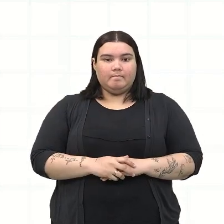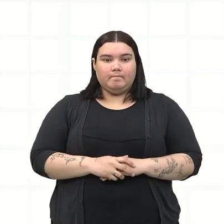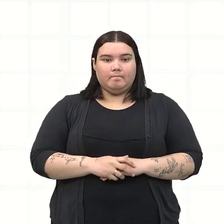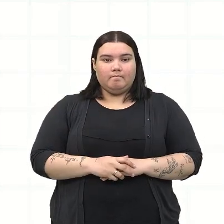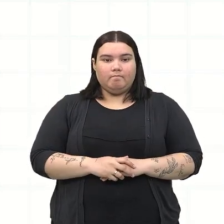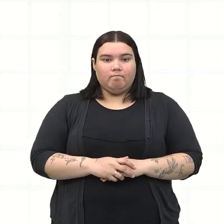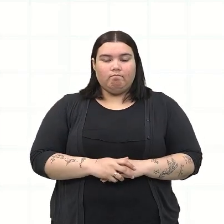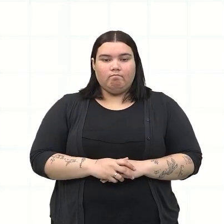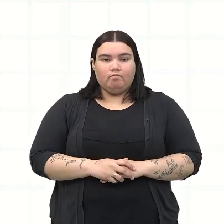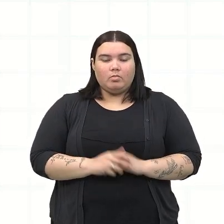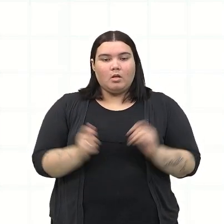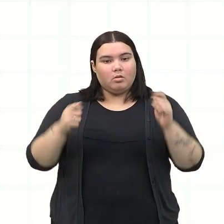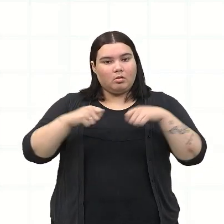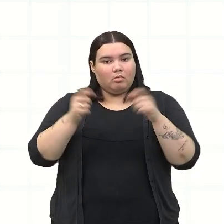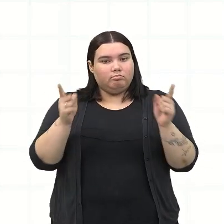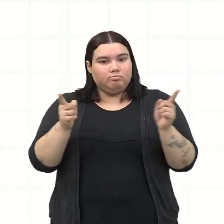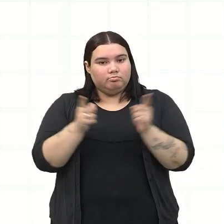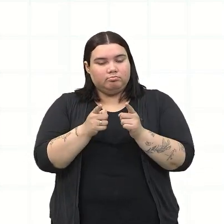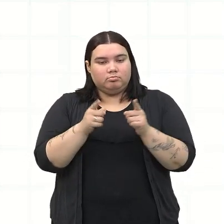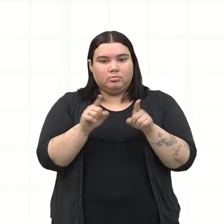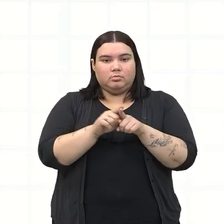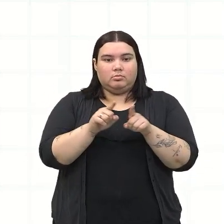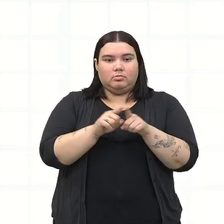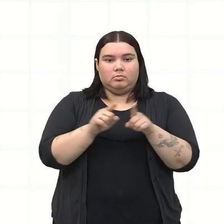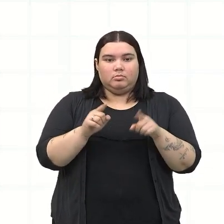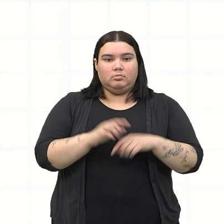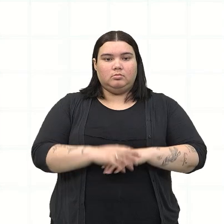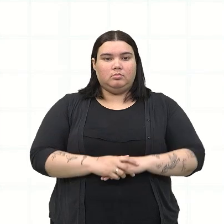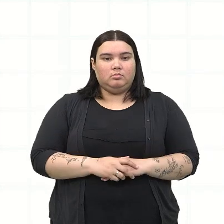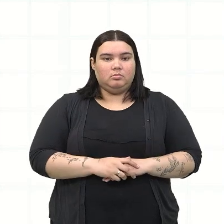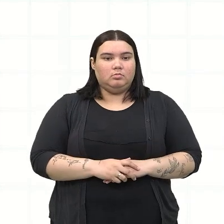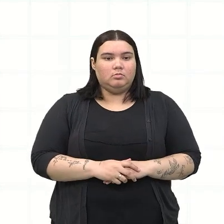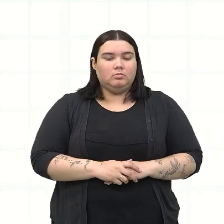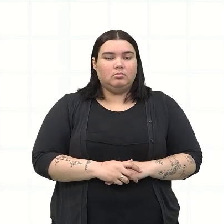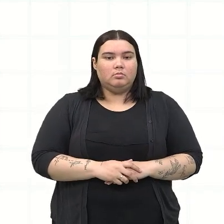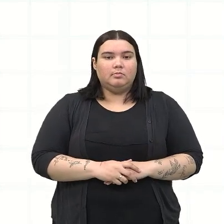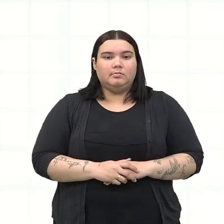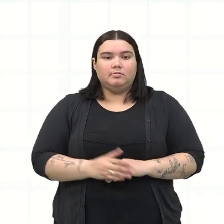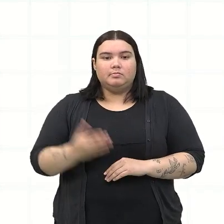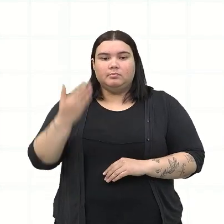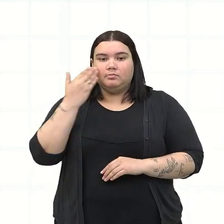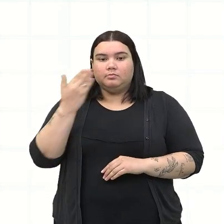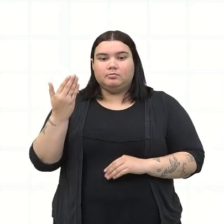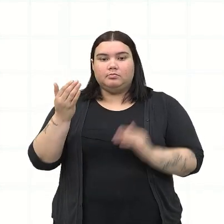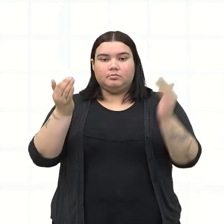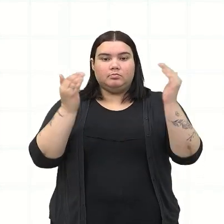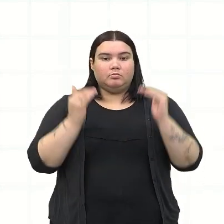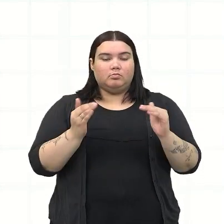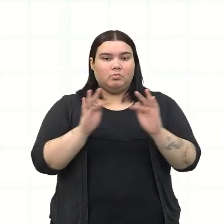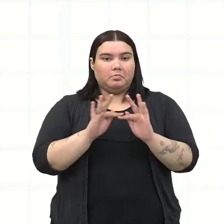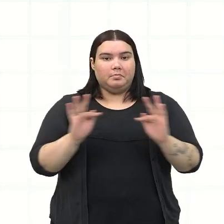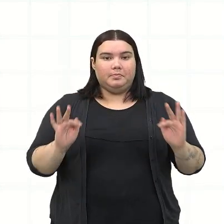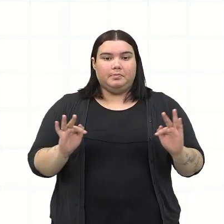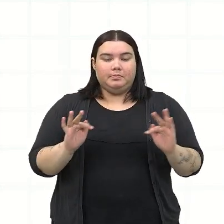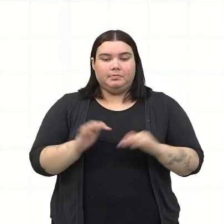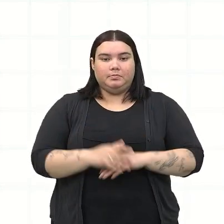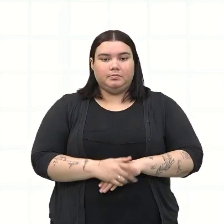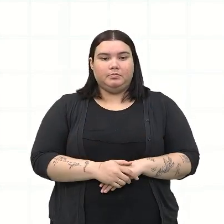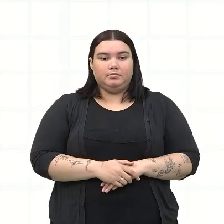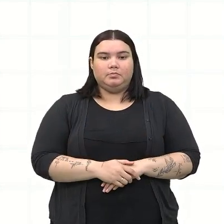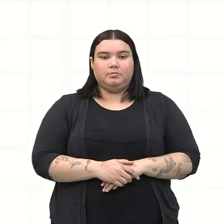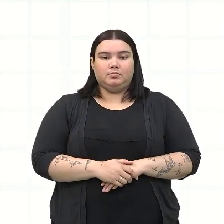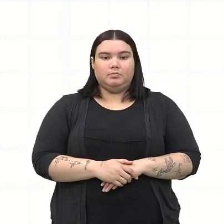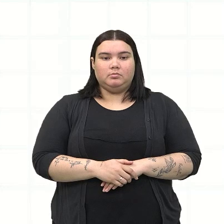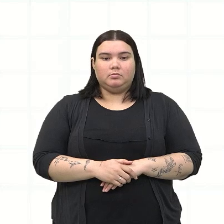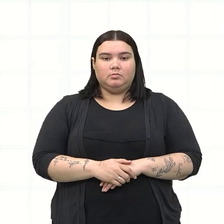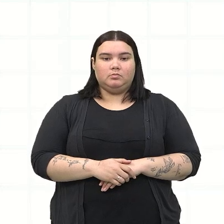quisesse contrair, né, ia ser assim, ó, I'll be a nurse. And he won't work in a